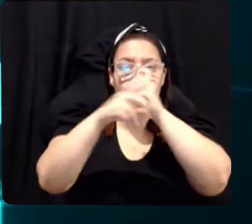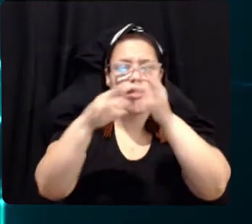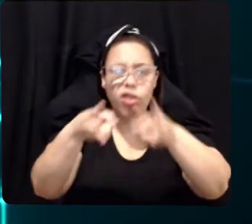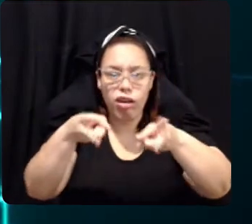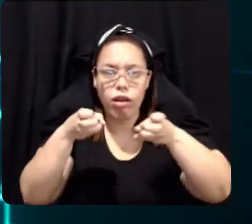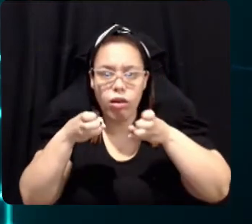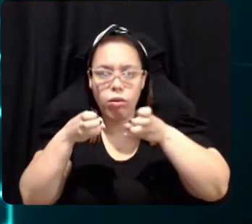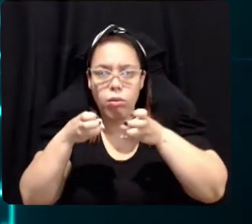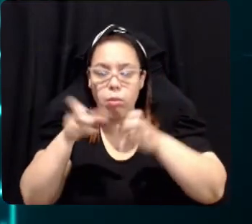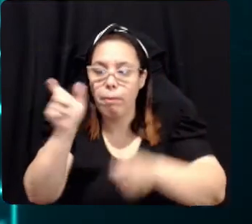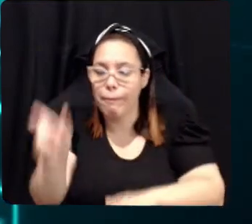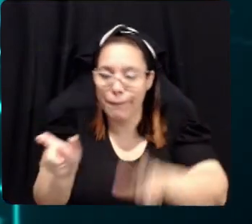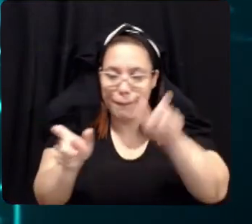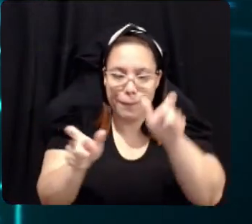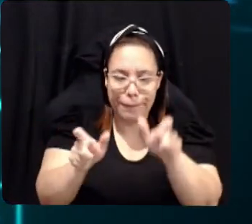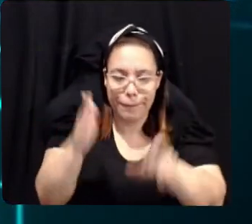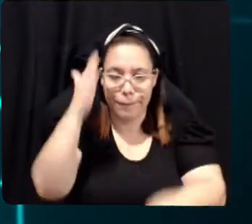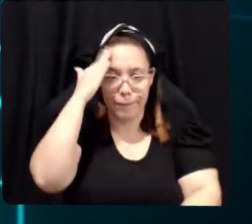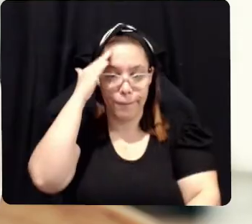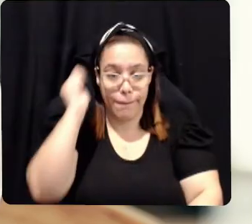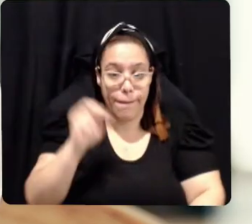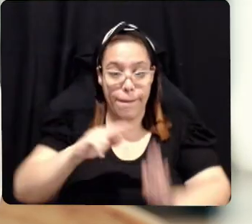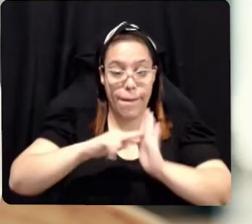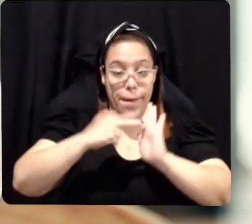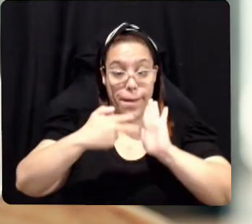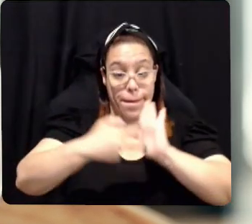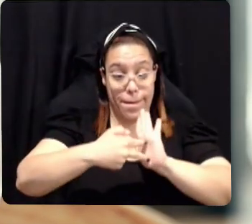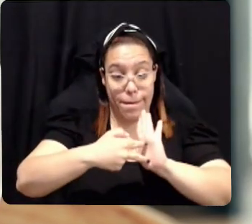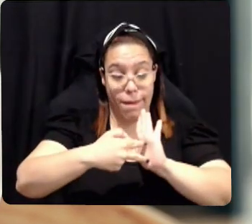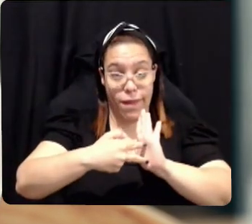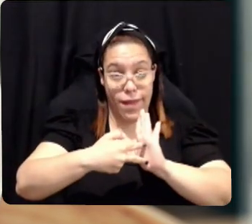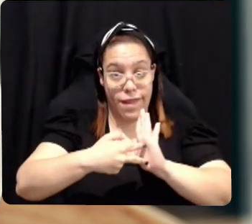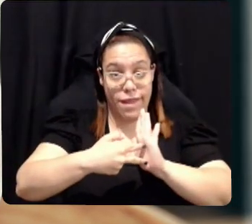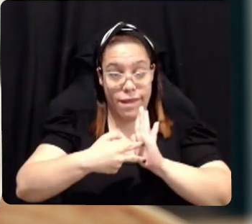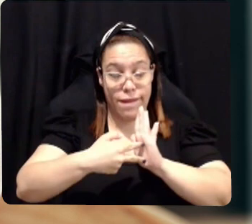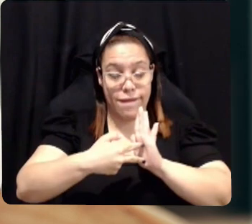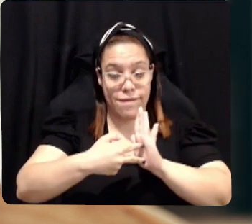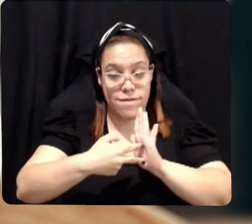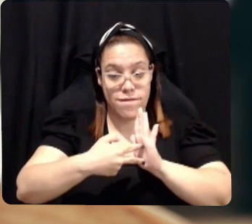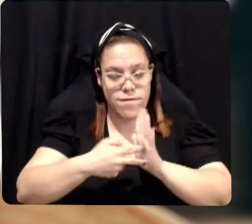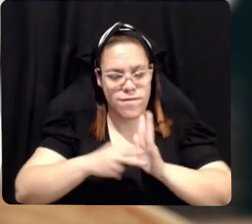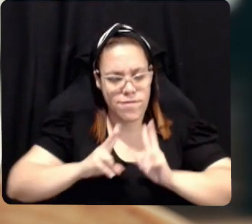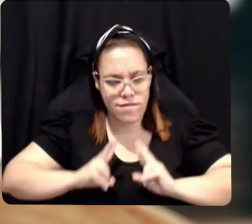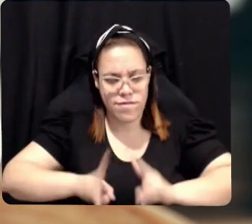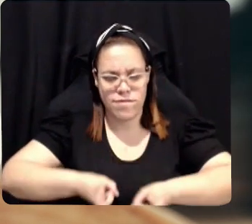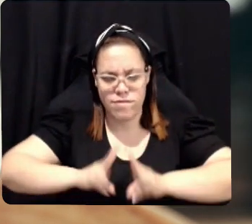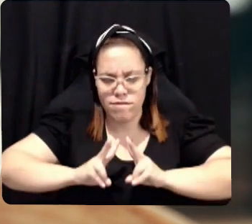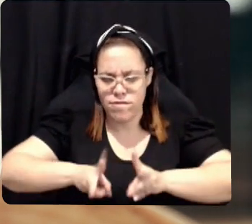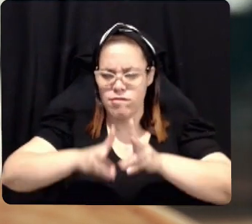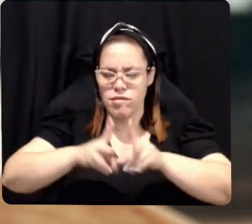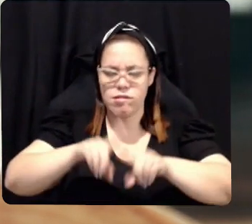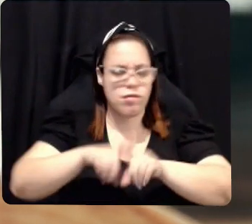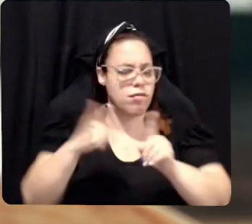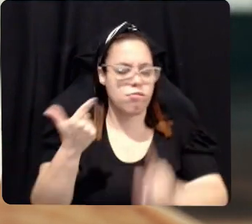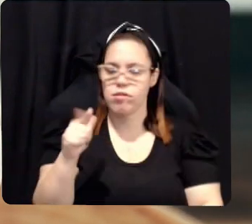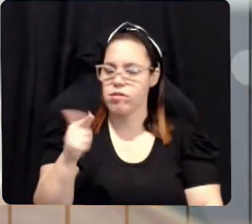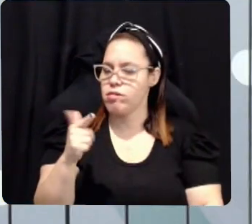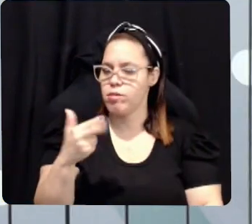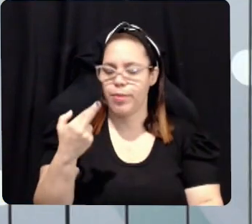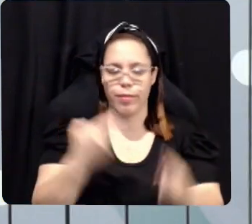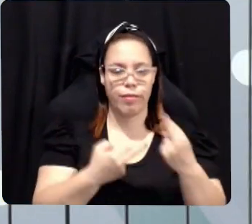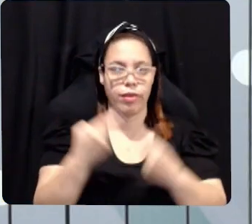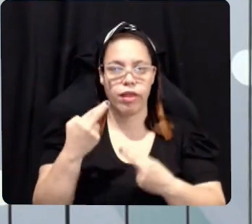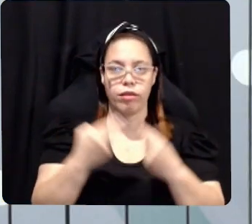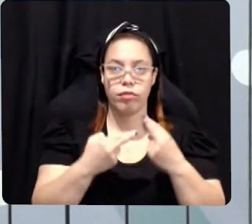ter dificuldades em reconhecer palavras e compreender seu significado. É uma condição